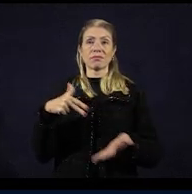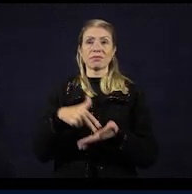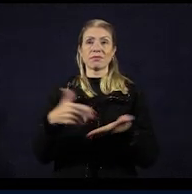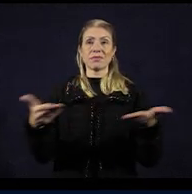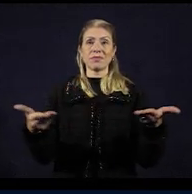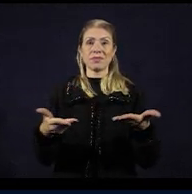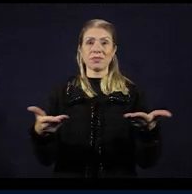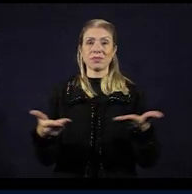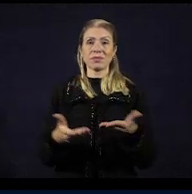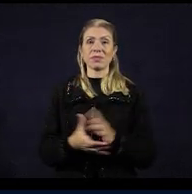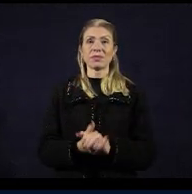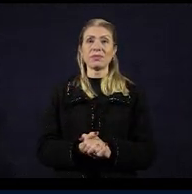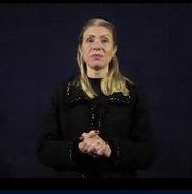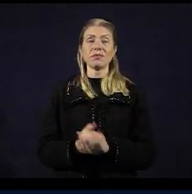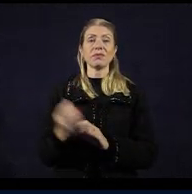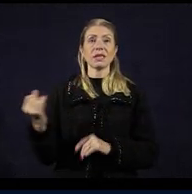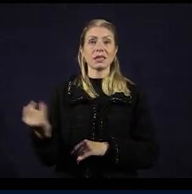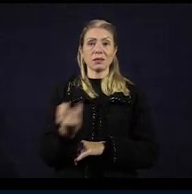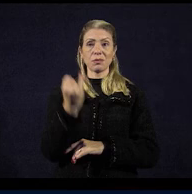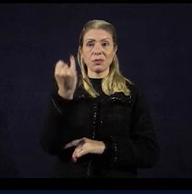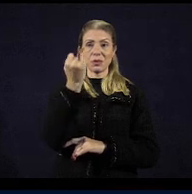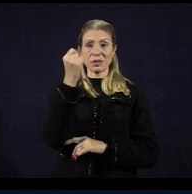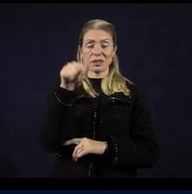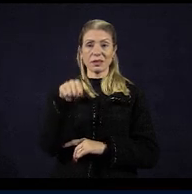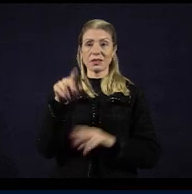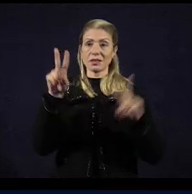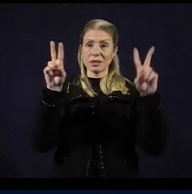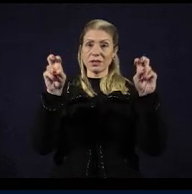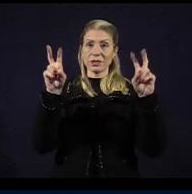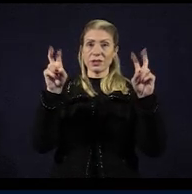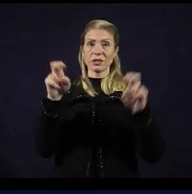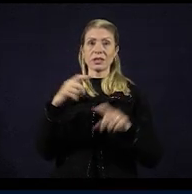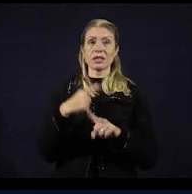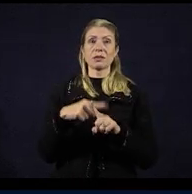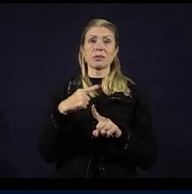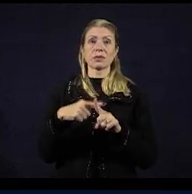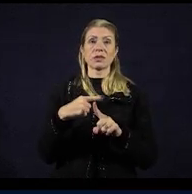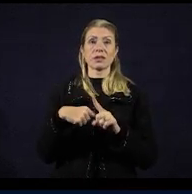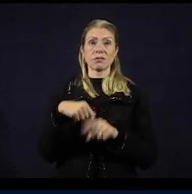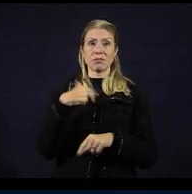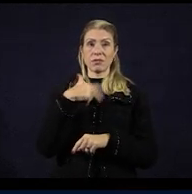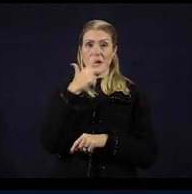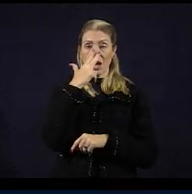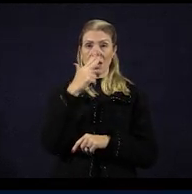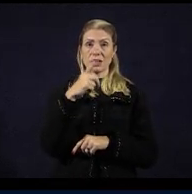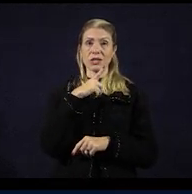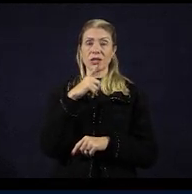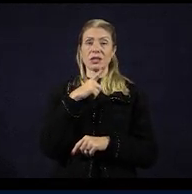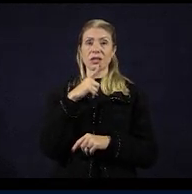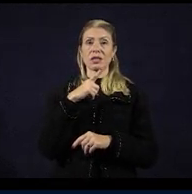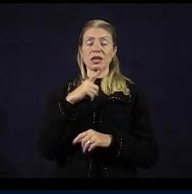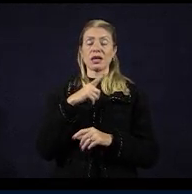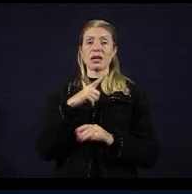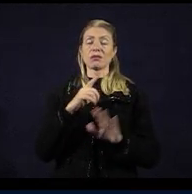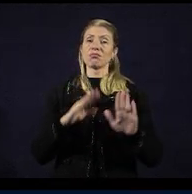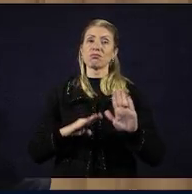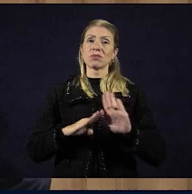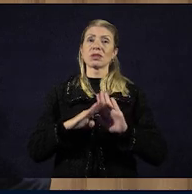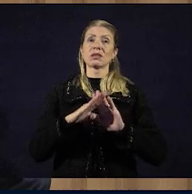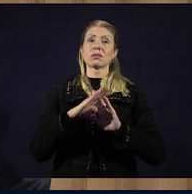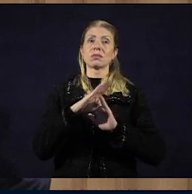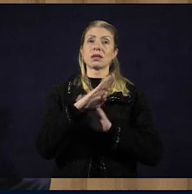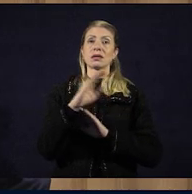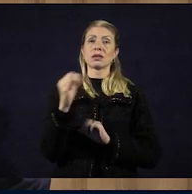bastante importante o tema porque acho que a gente tem visto uma um crescimento bastante